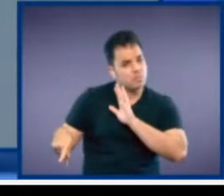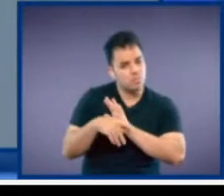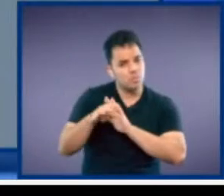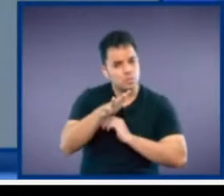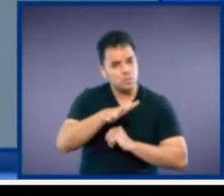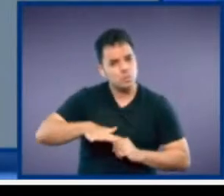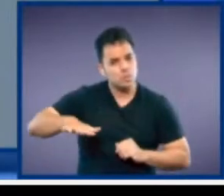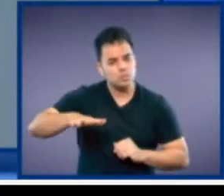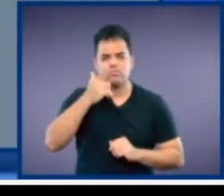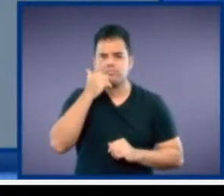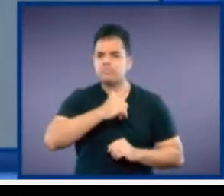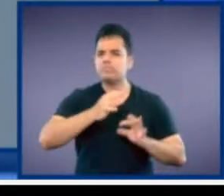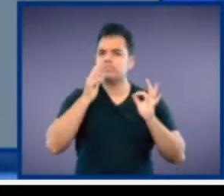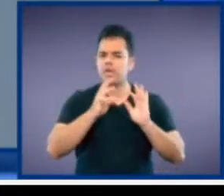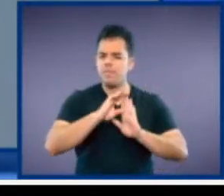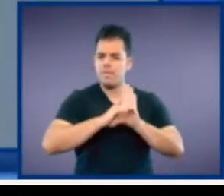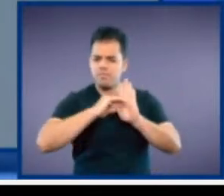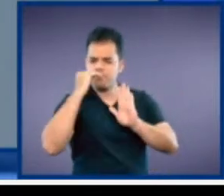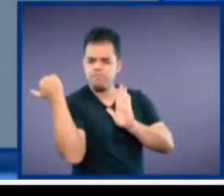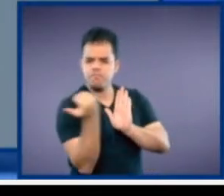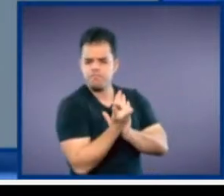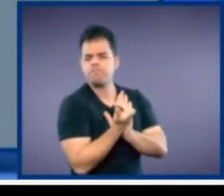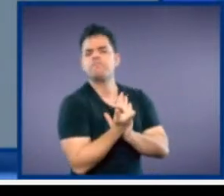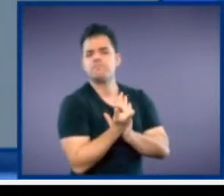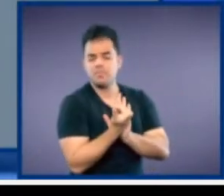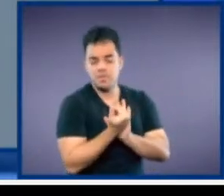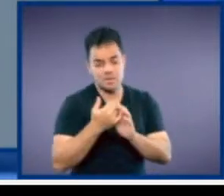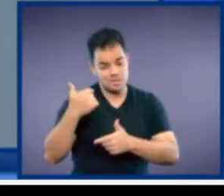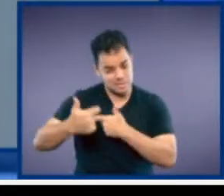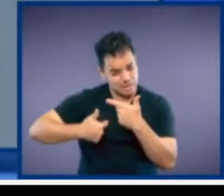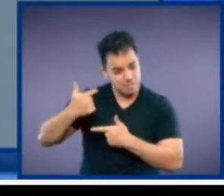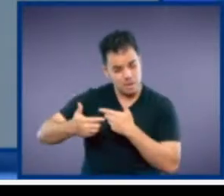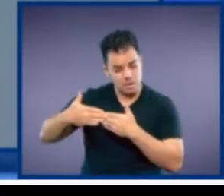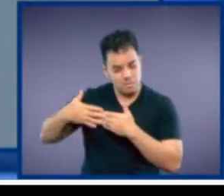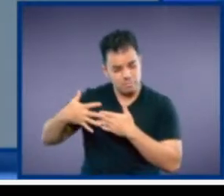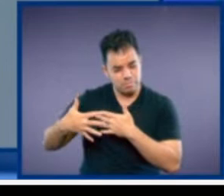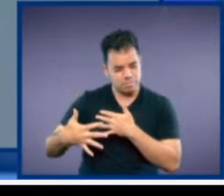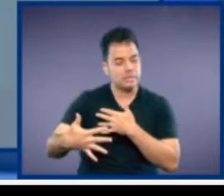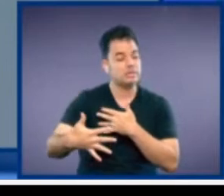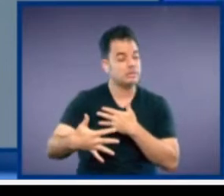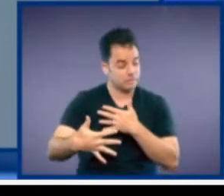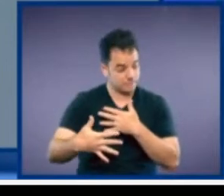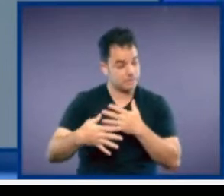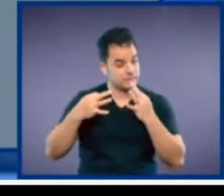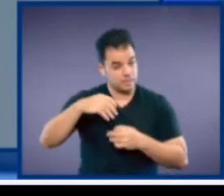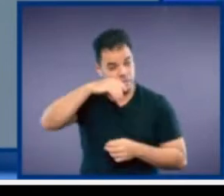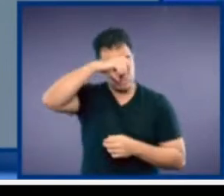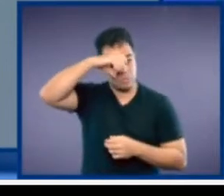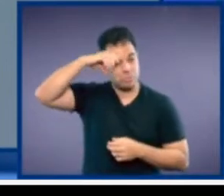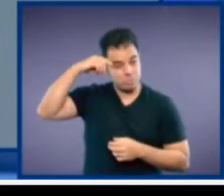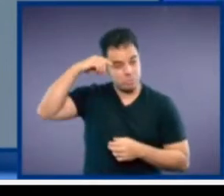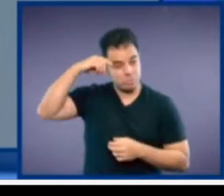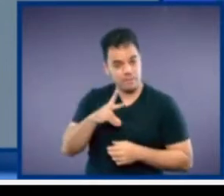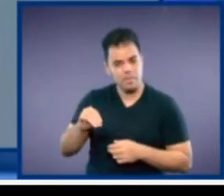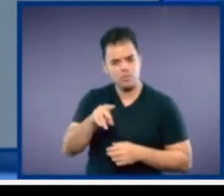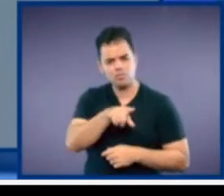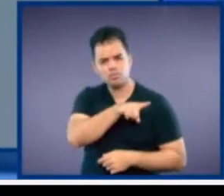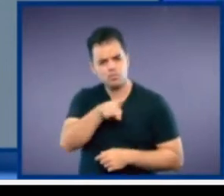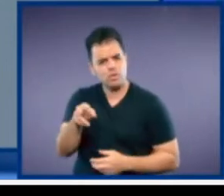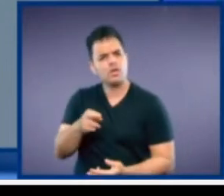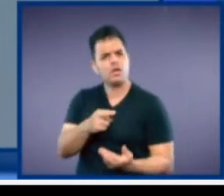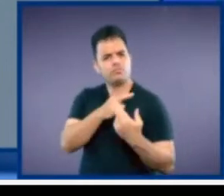seja concretizada. Há muito trabalho pela frente e estou certo de que farão isso com muita